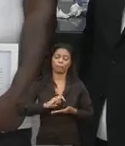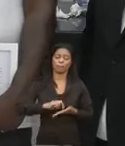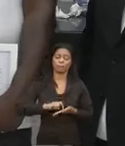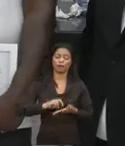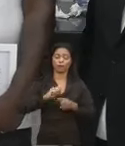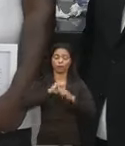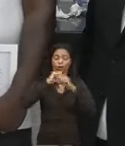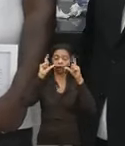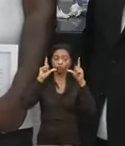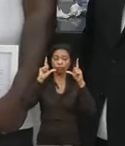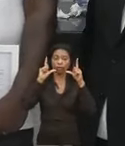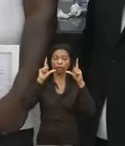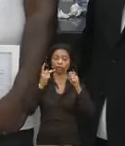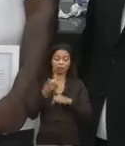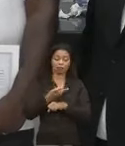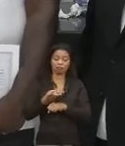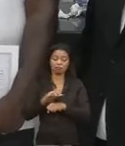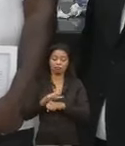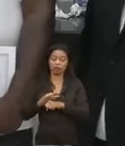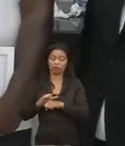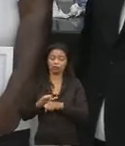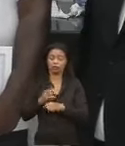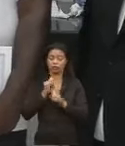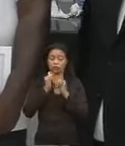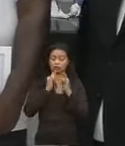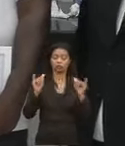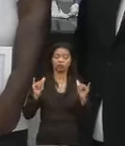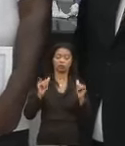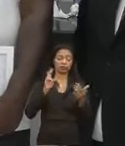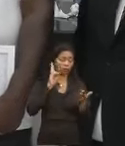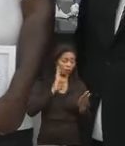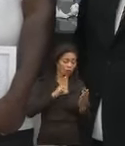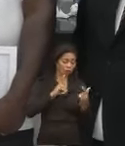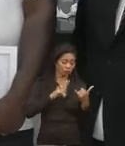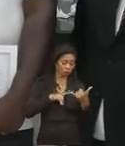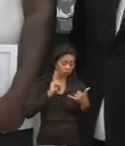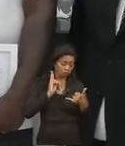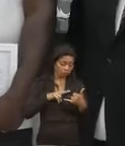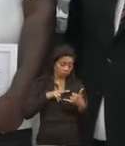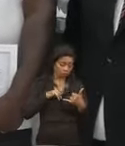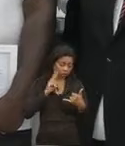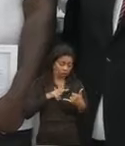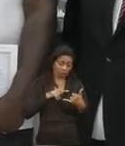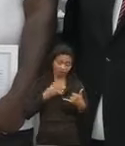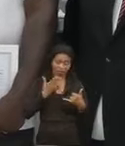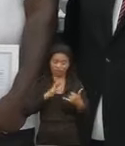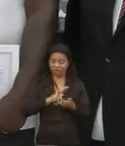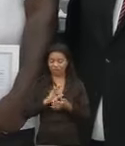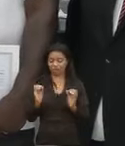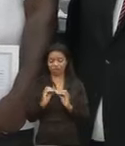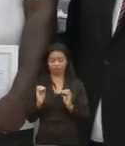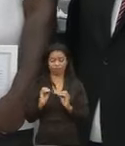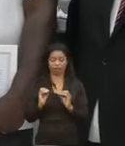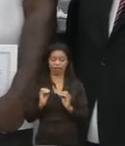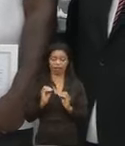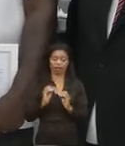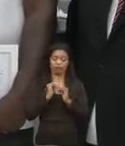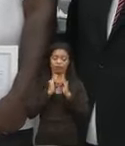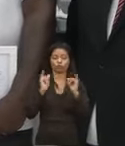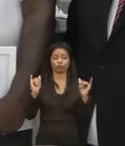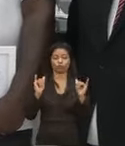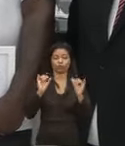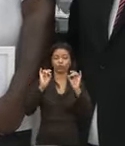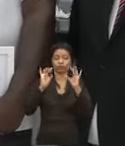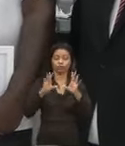em busca de notícia, olhava para o celular e nenhuma notícia dele. Nós só fomos ter notícia dele